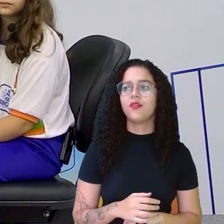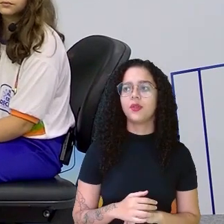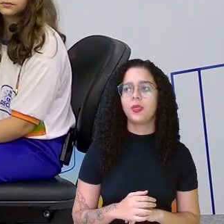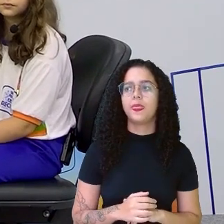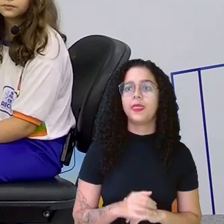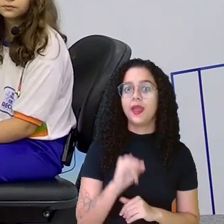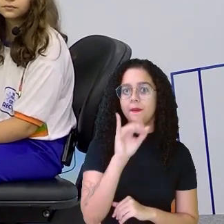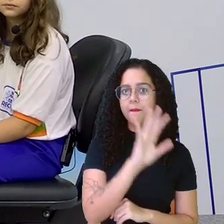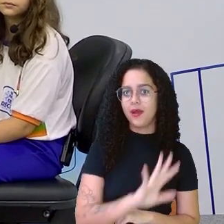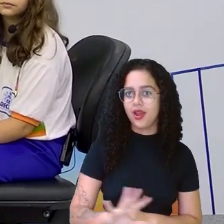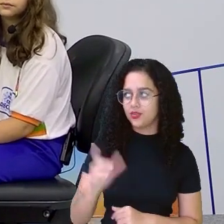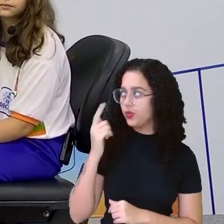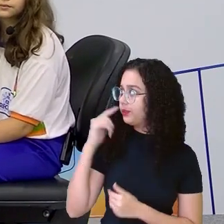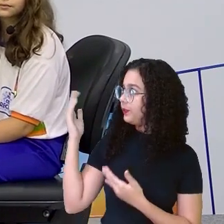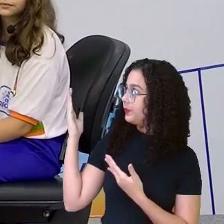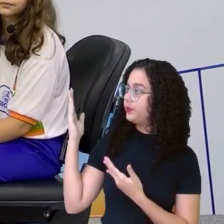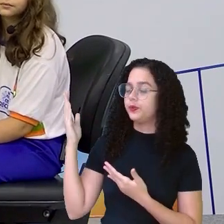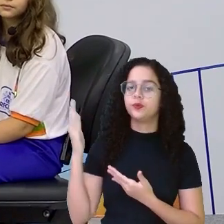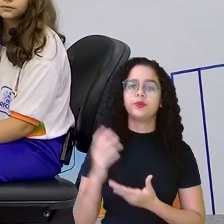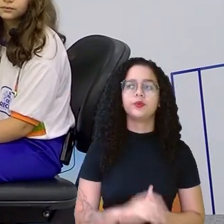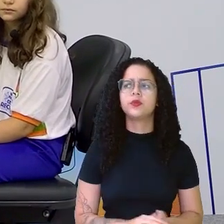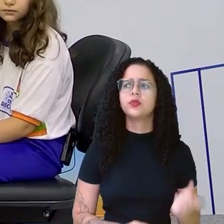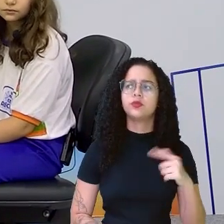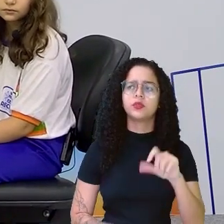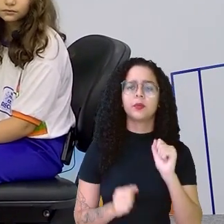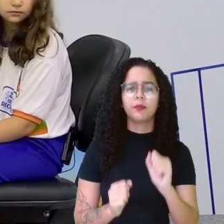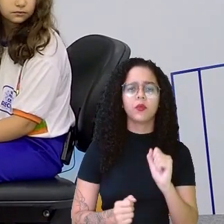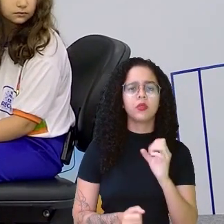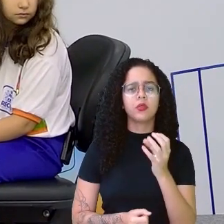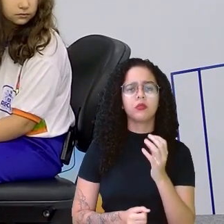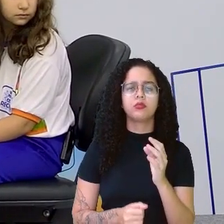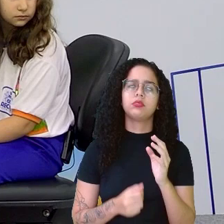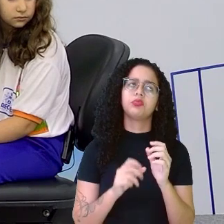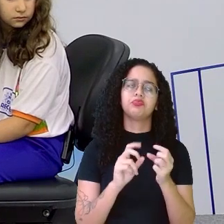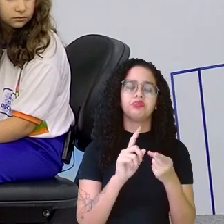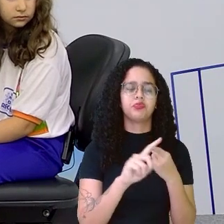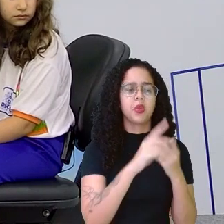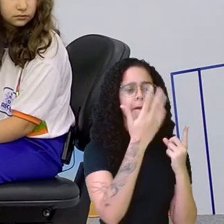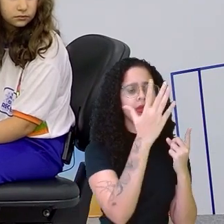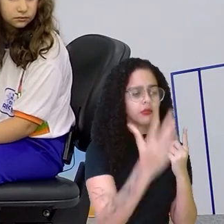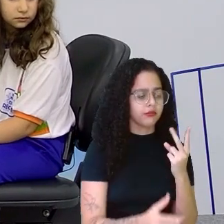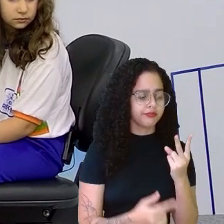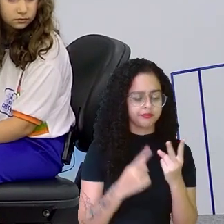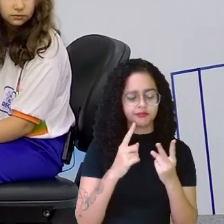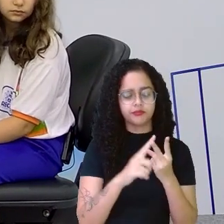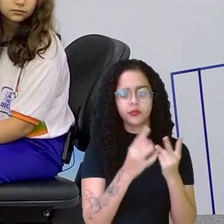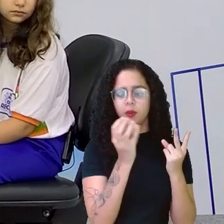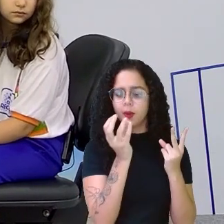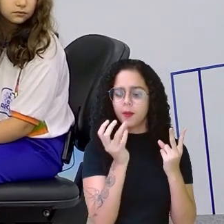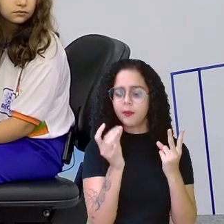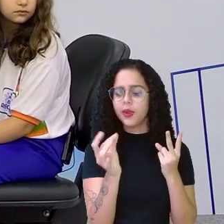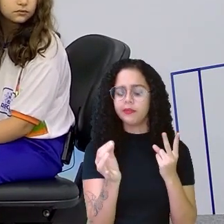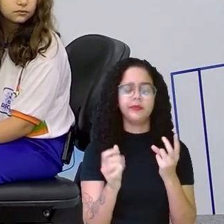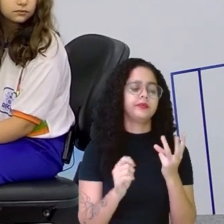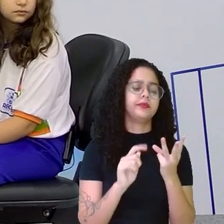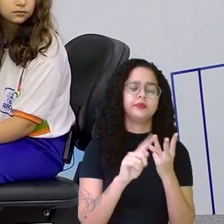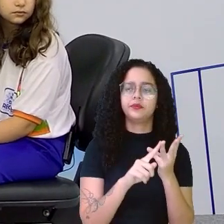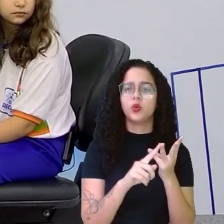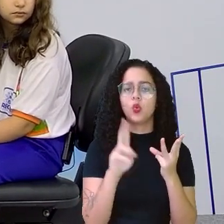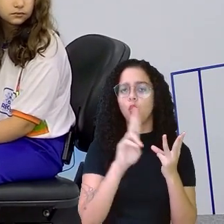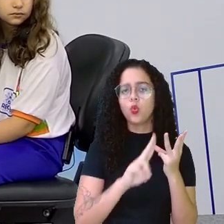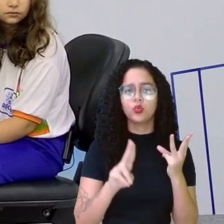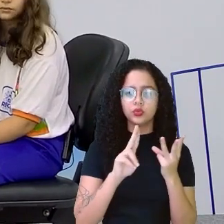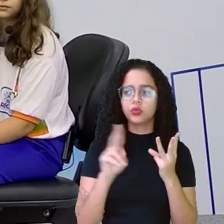nossa imagem. E depois, olha, vocês podem contar batendo palmas, contando nos dedos ou